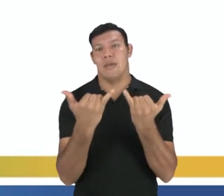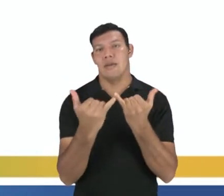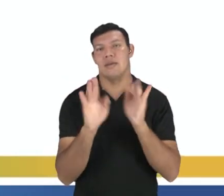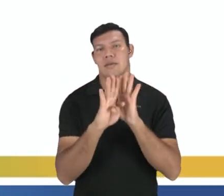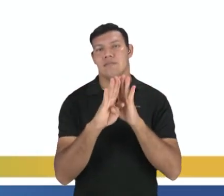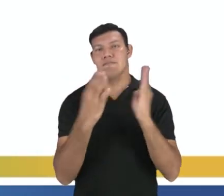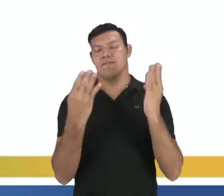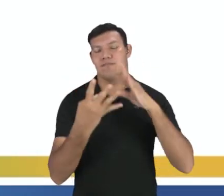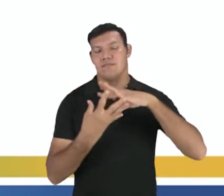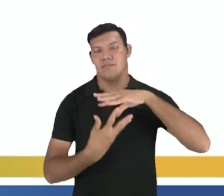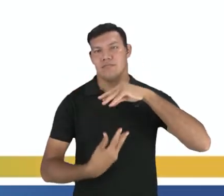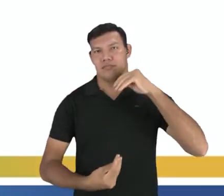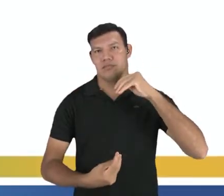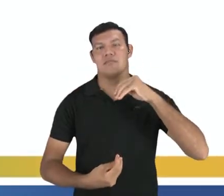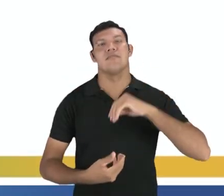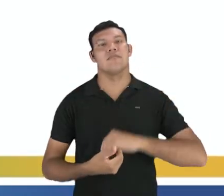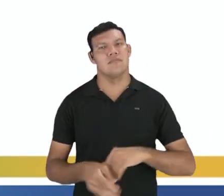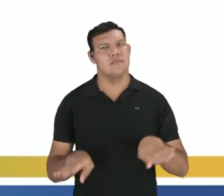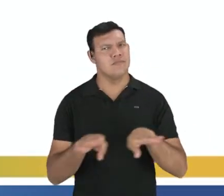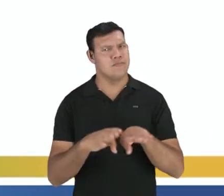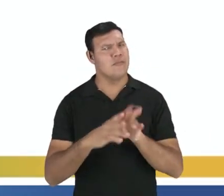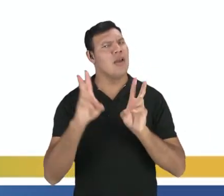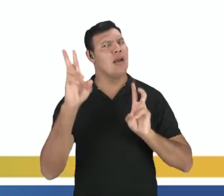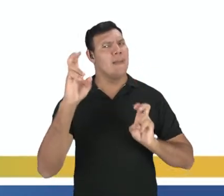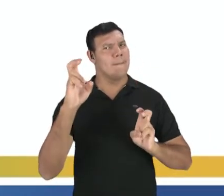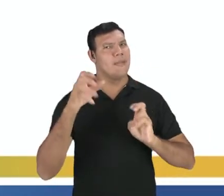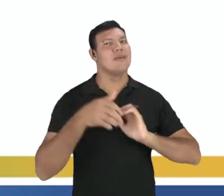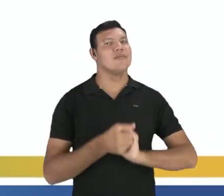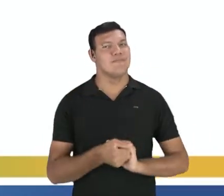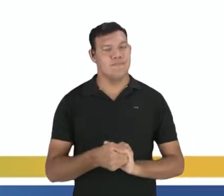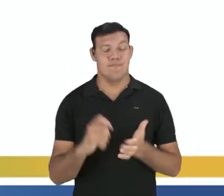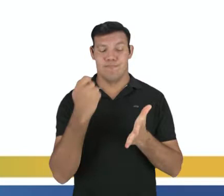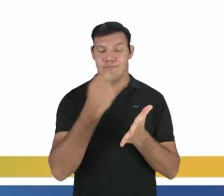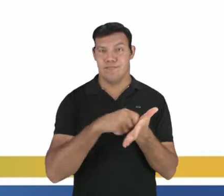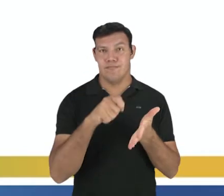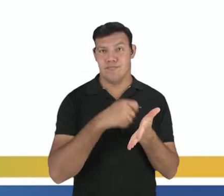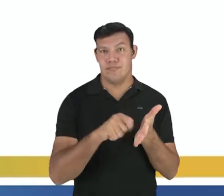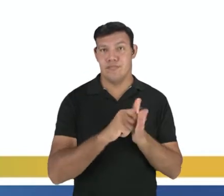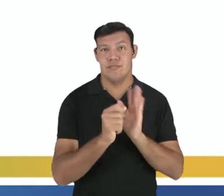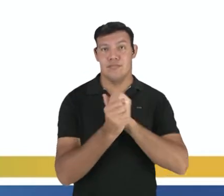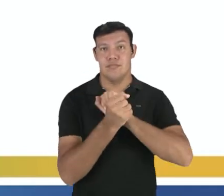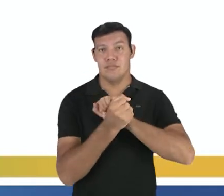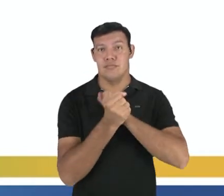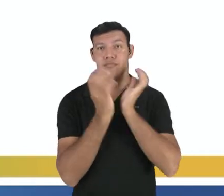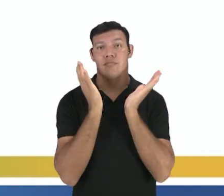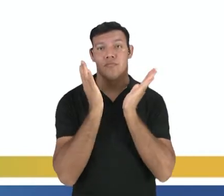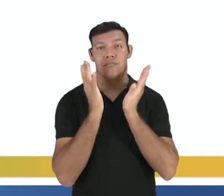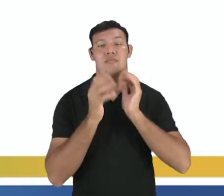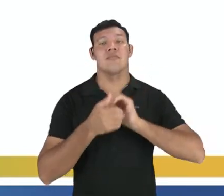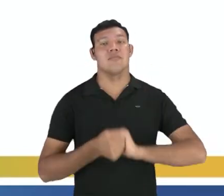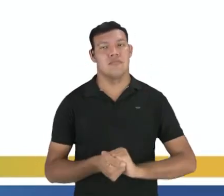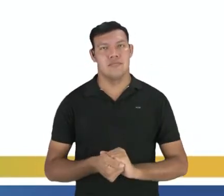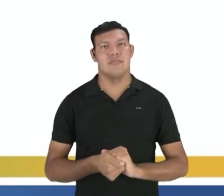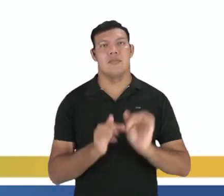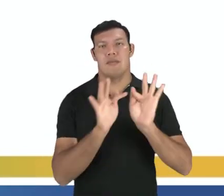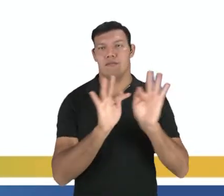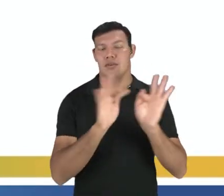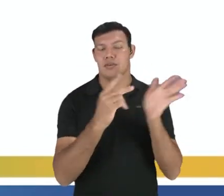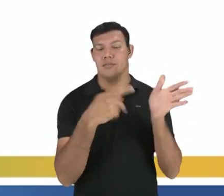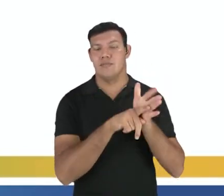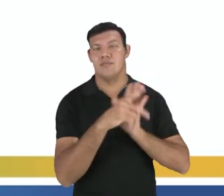sua alma. Também é uma citação de autoria de Shakespeare, também uma frase de